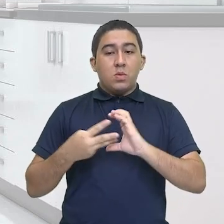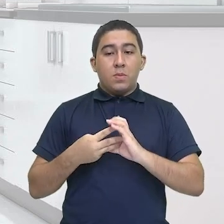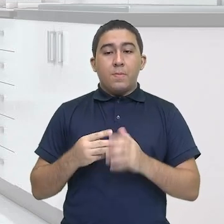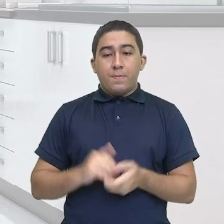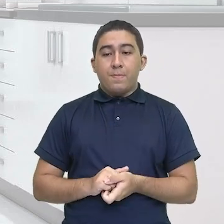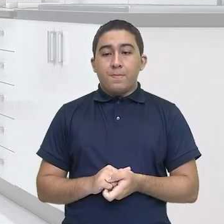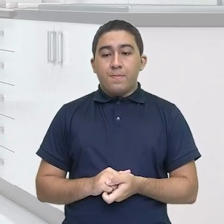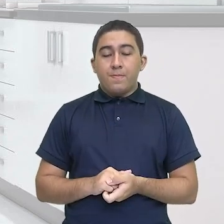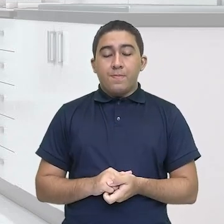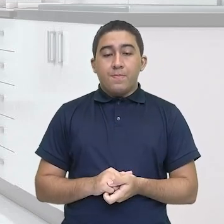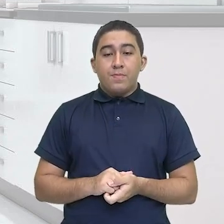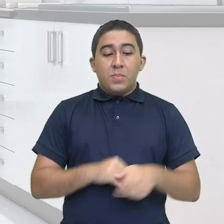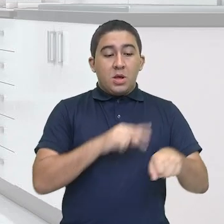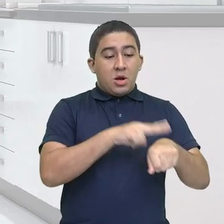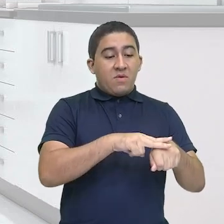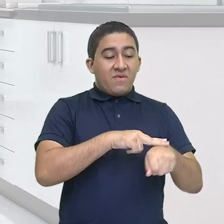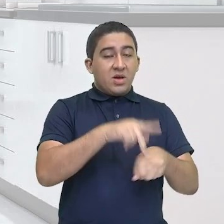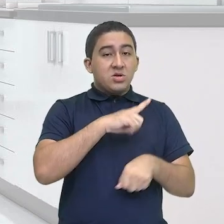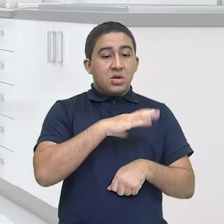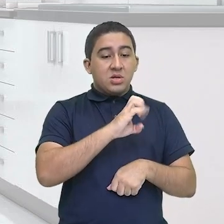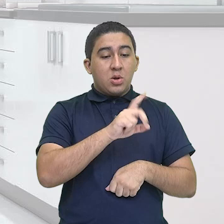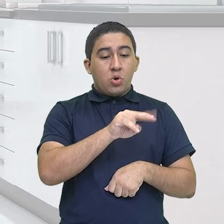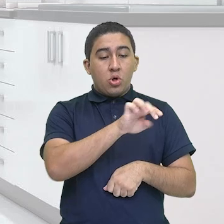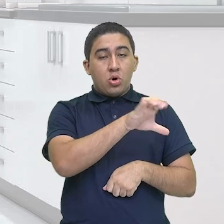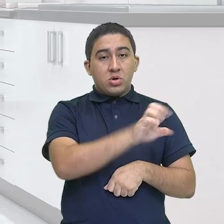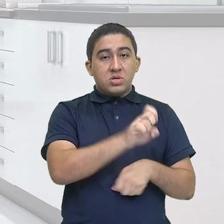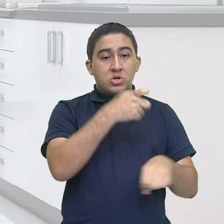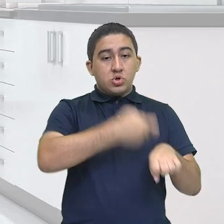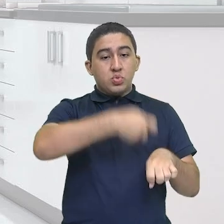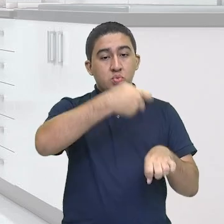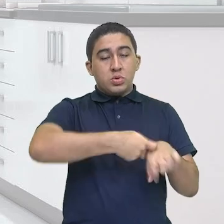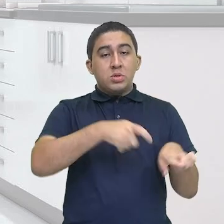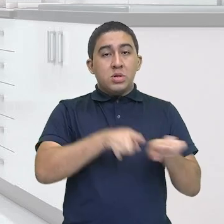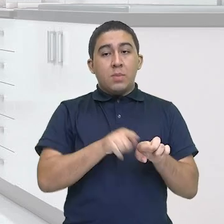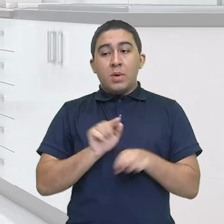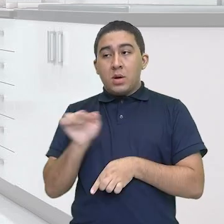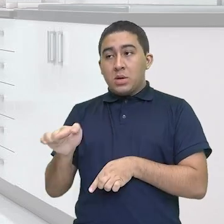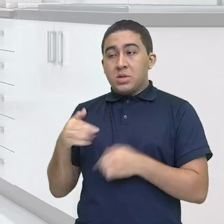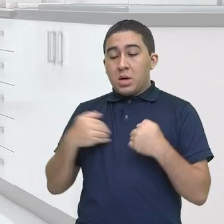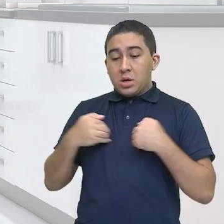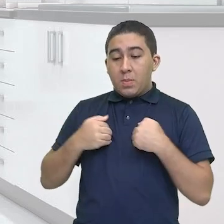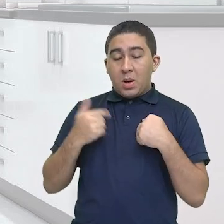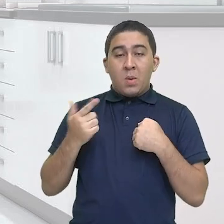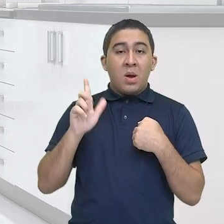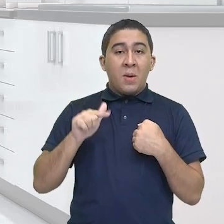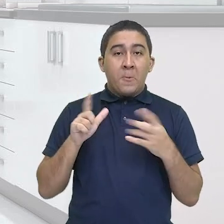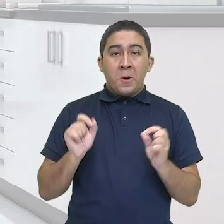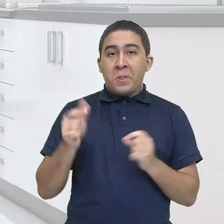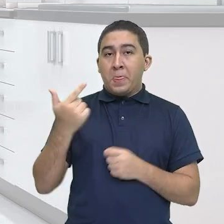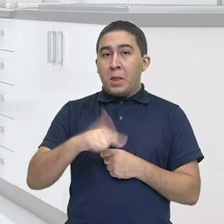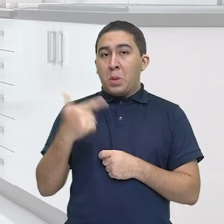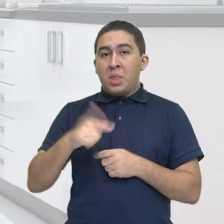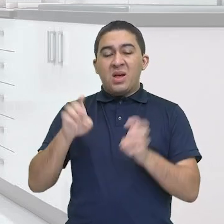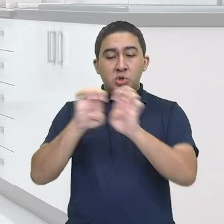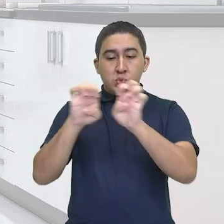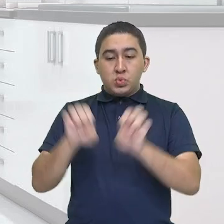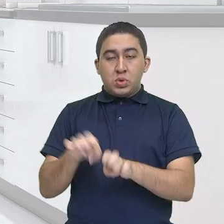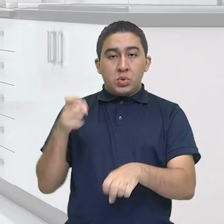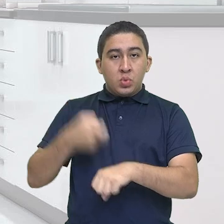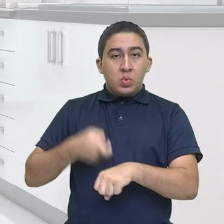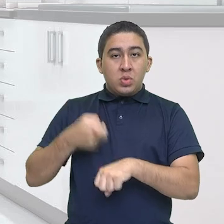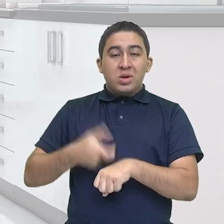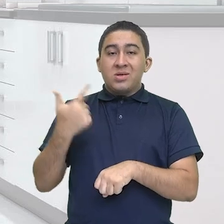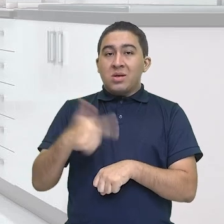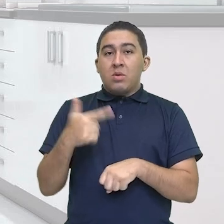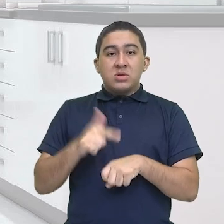mas célula vegetal possui celulose, estrutura mais rígida, e célula animal não possui, né, a celulose, não